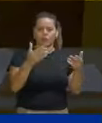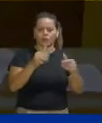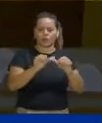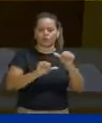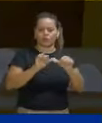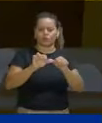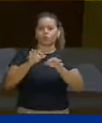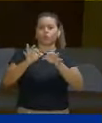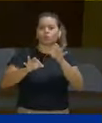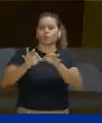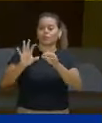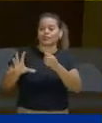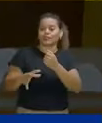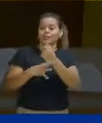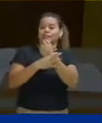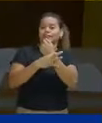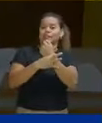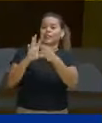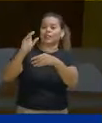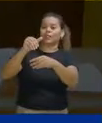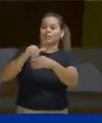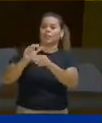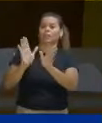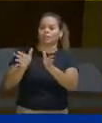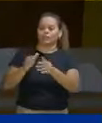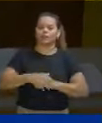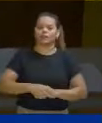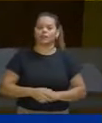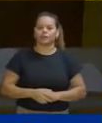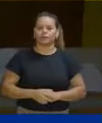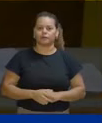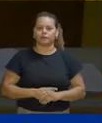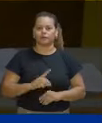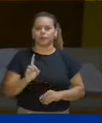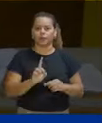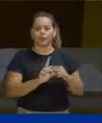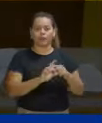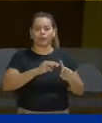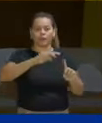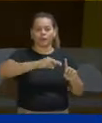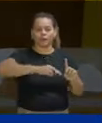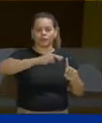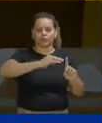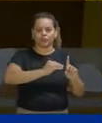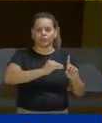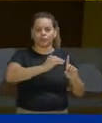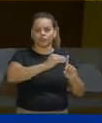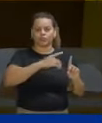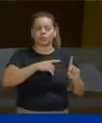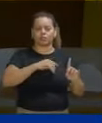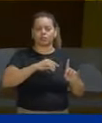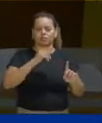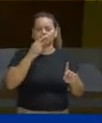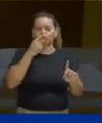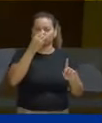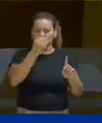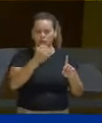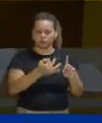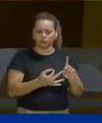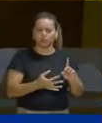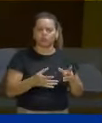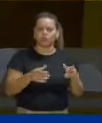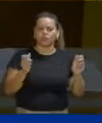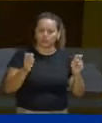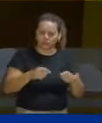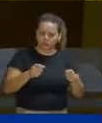da reunião com a ministra presidente do TSE, ficou definido que seria possível. E